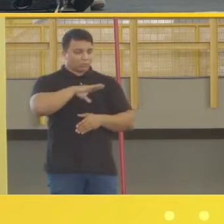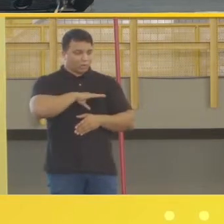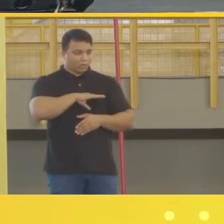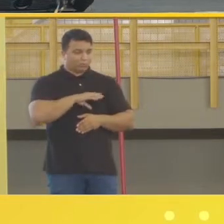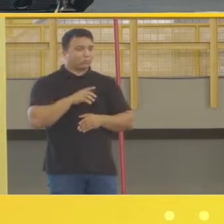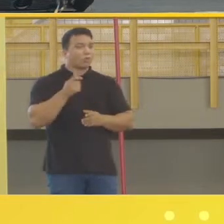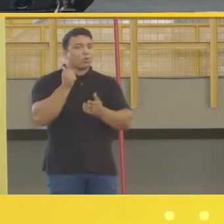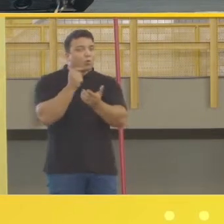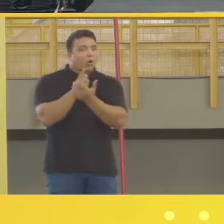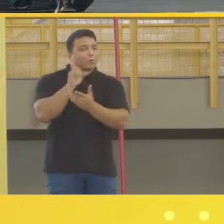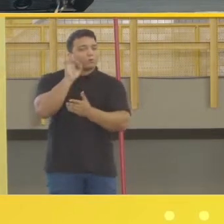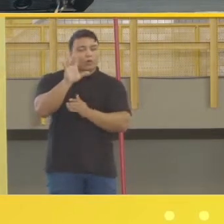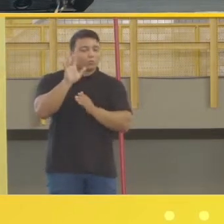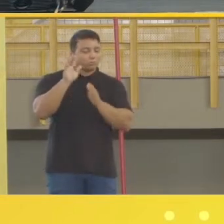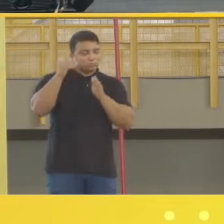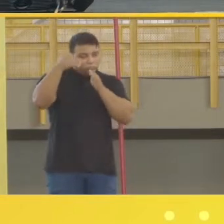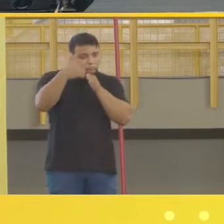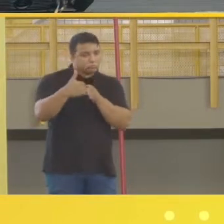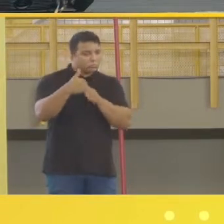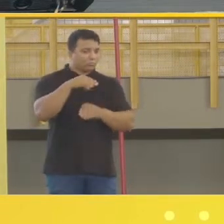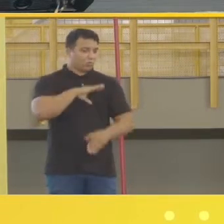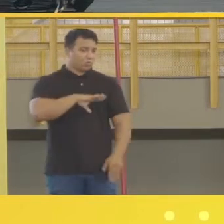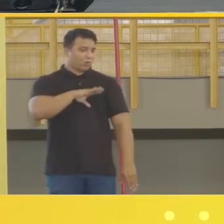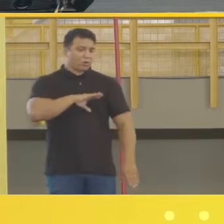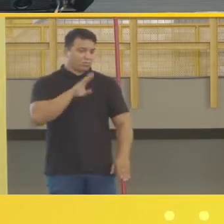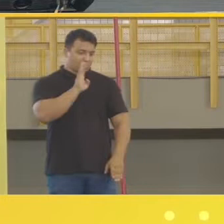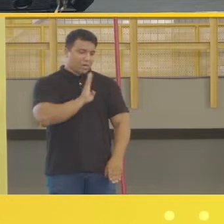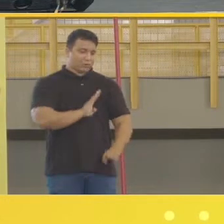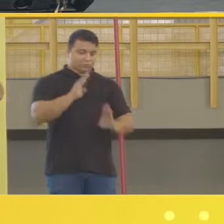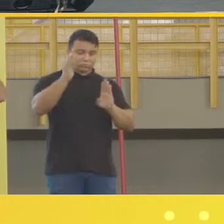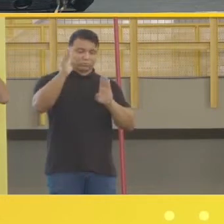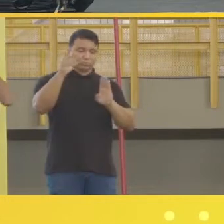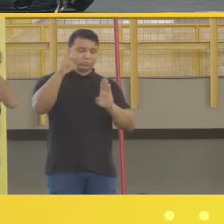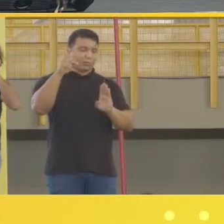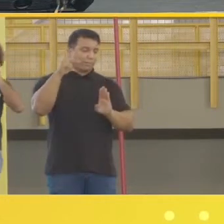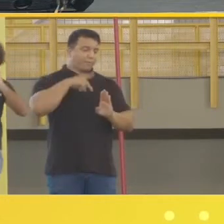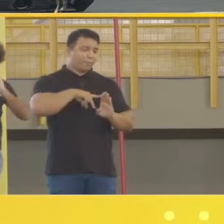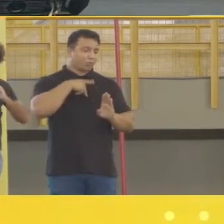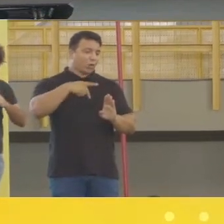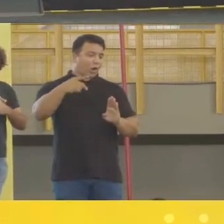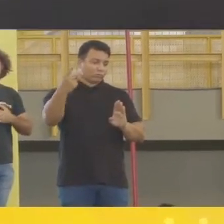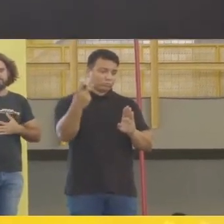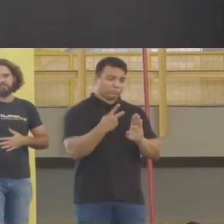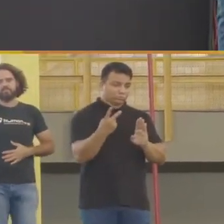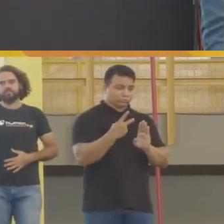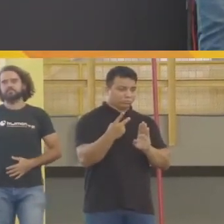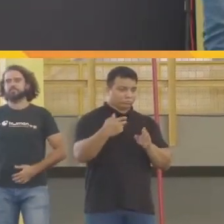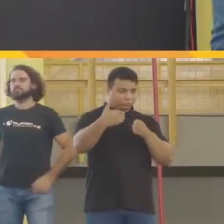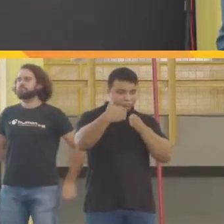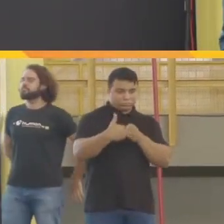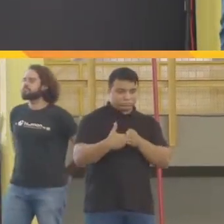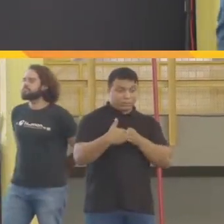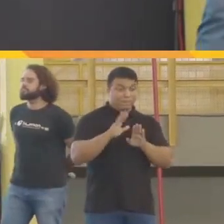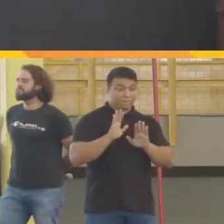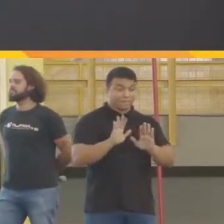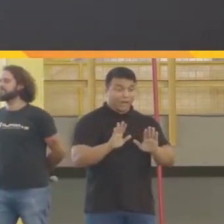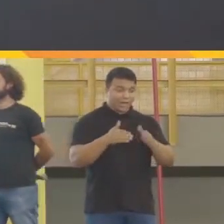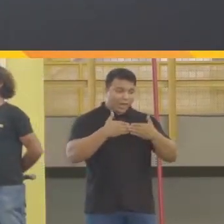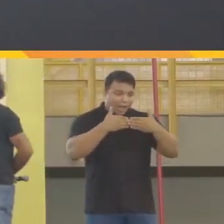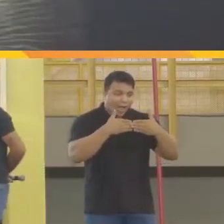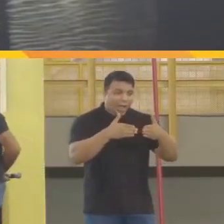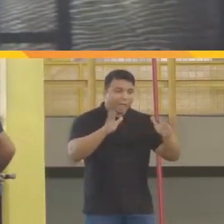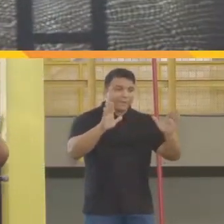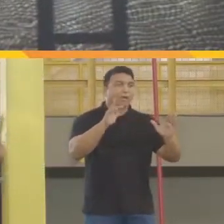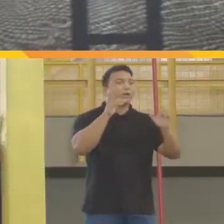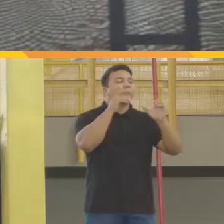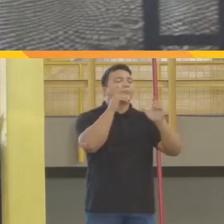que agora, com a abertura dos portos, o Brasil podia comercializar com qualquer nação. Então essa